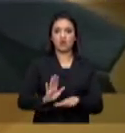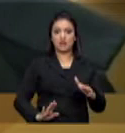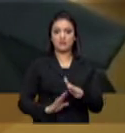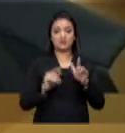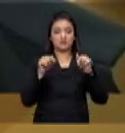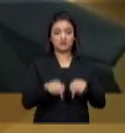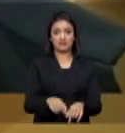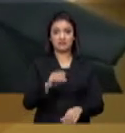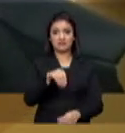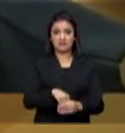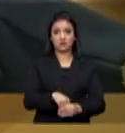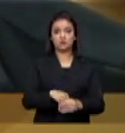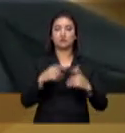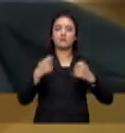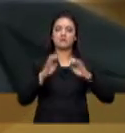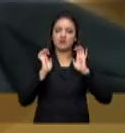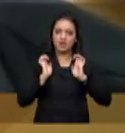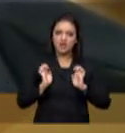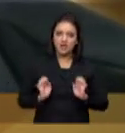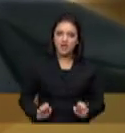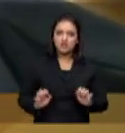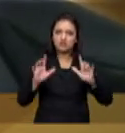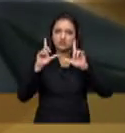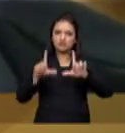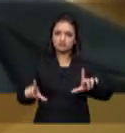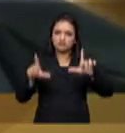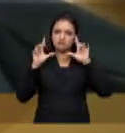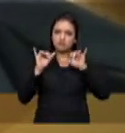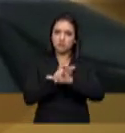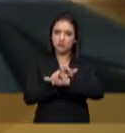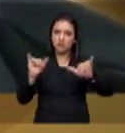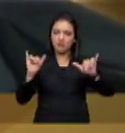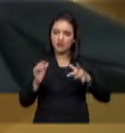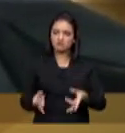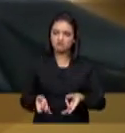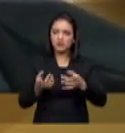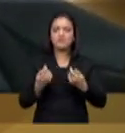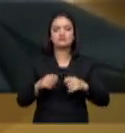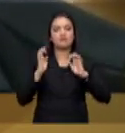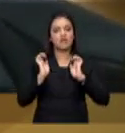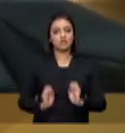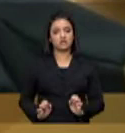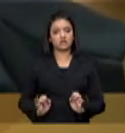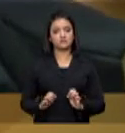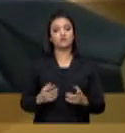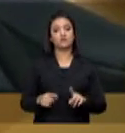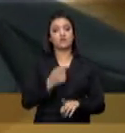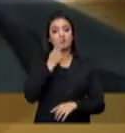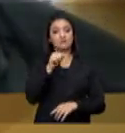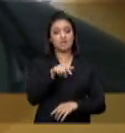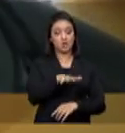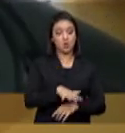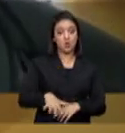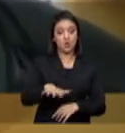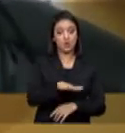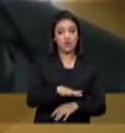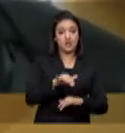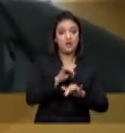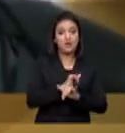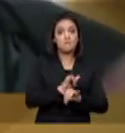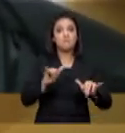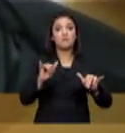ao dever de ser ética e acertando que ali a noção daquele espaço é o espaço da